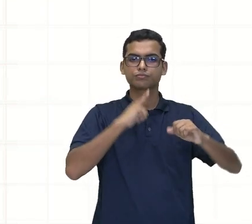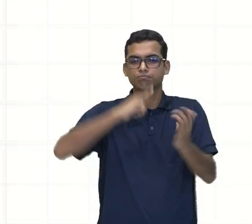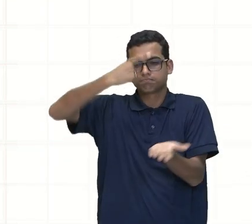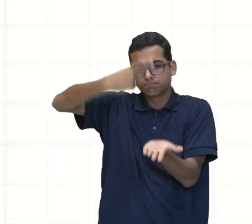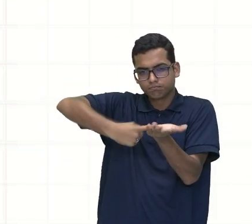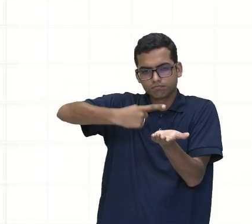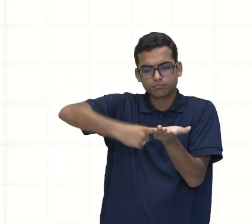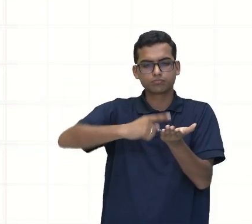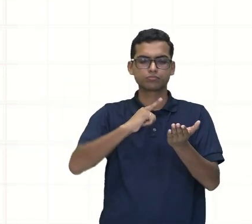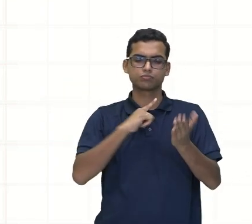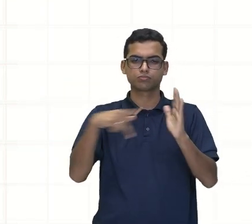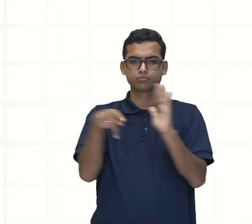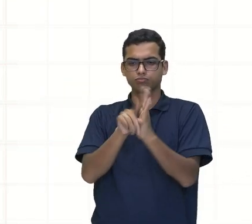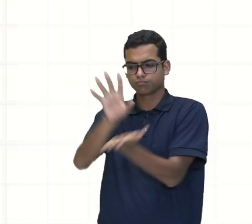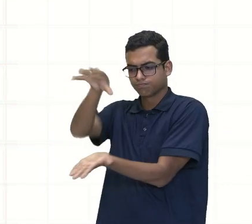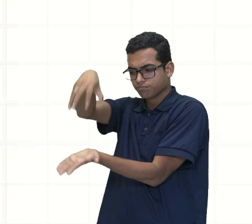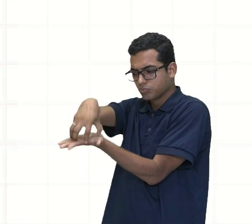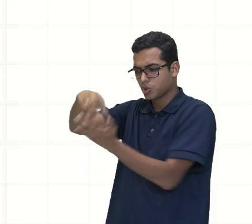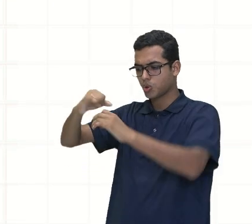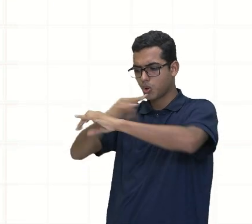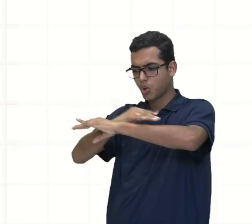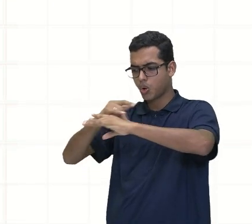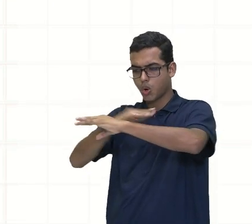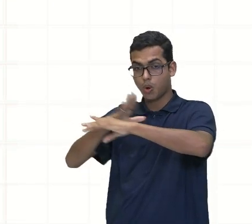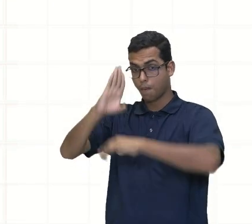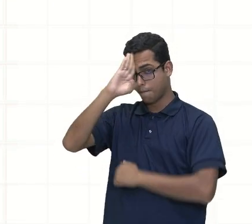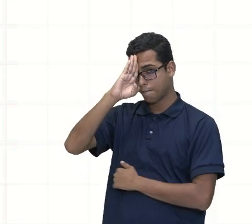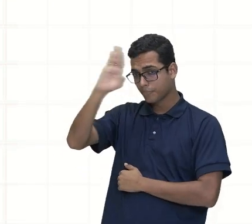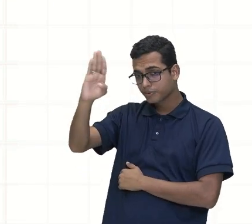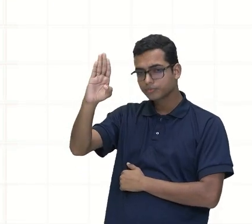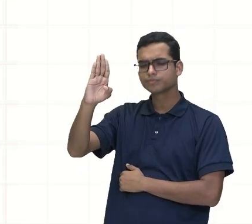a metrópole, que acabava ali